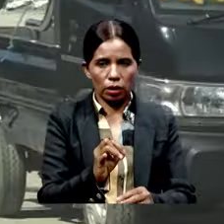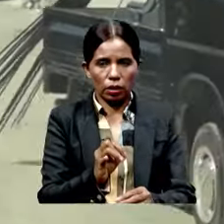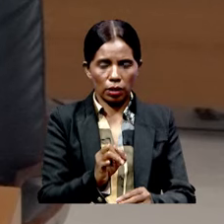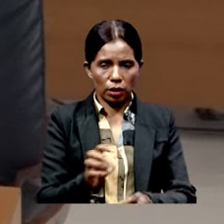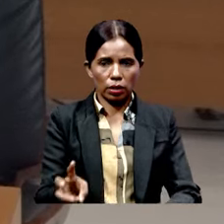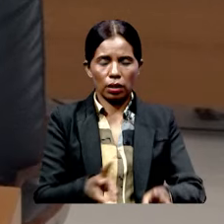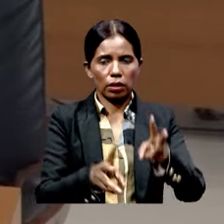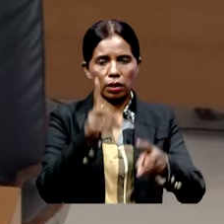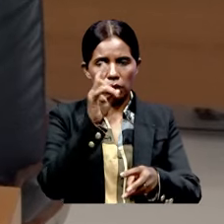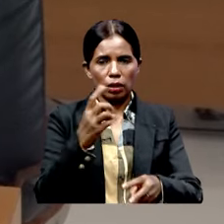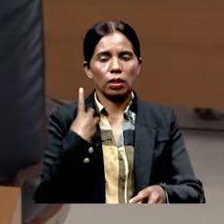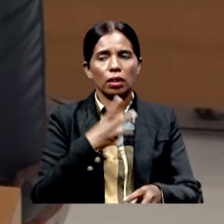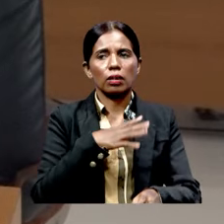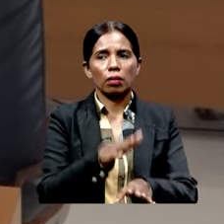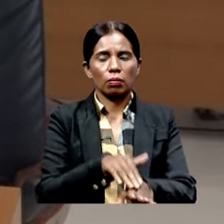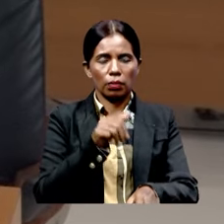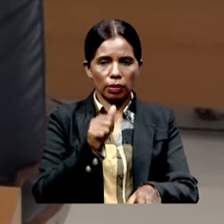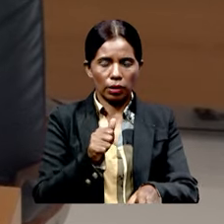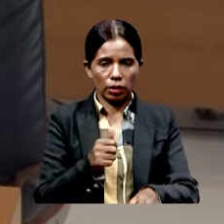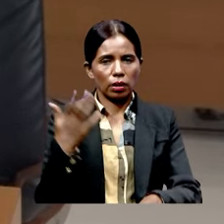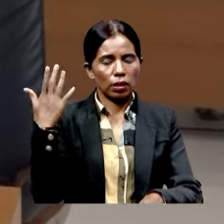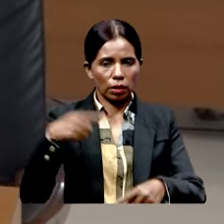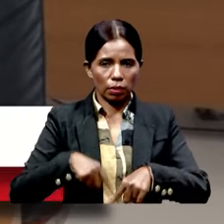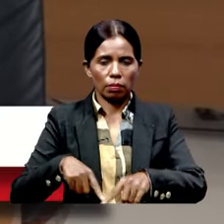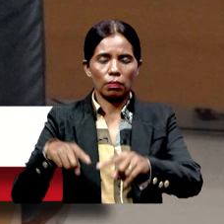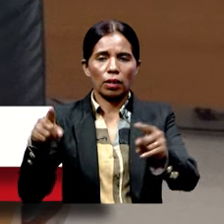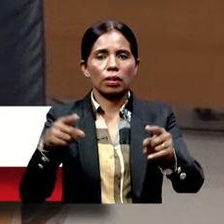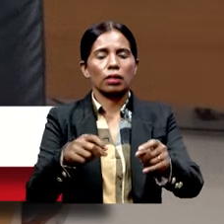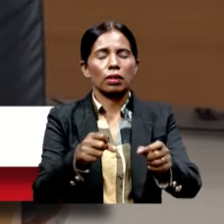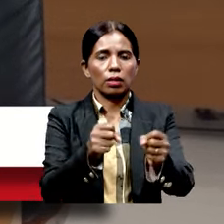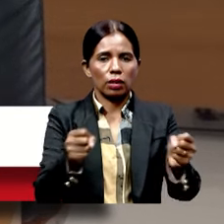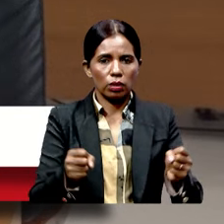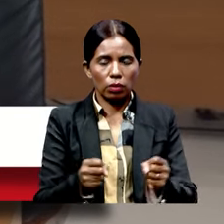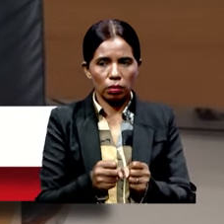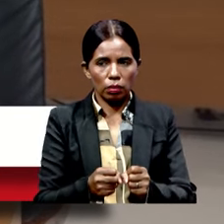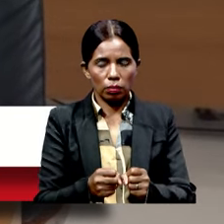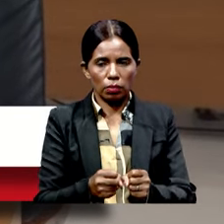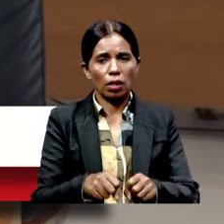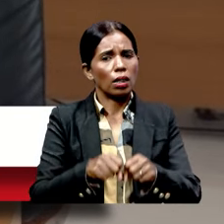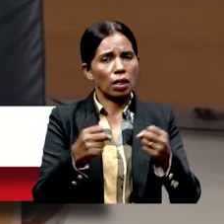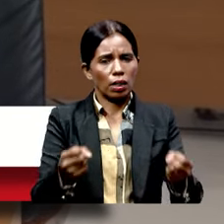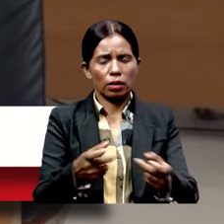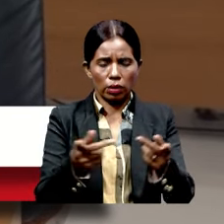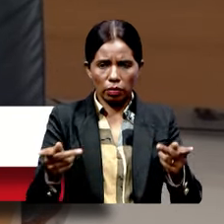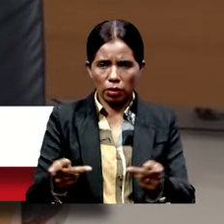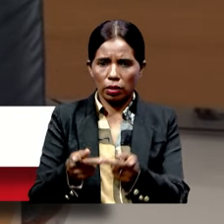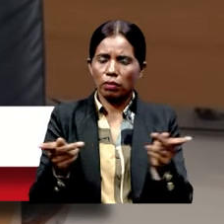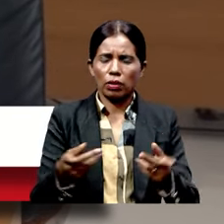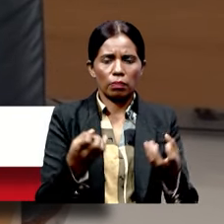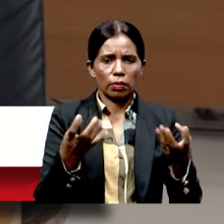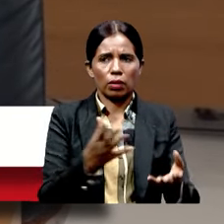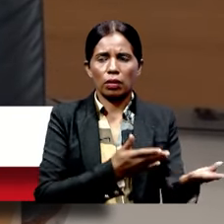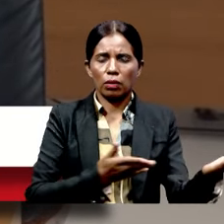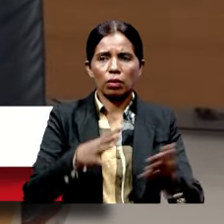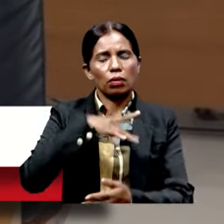uba ita bolu dia strada urbana ne be ke kuak kuazu i fat faten hutu kuak i lori